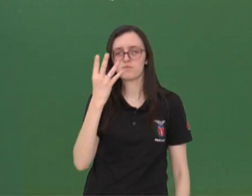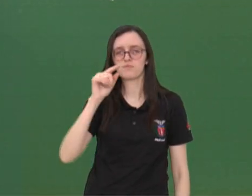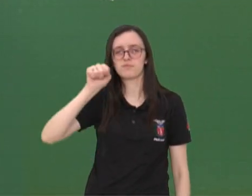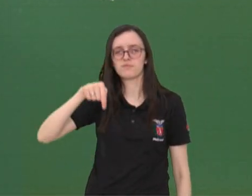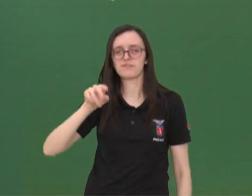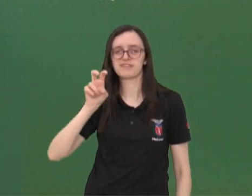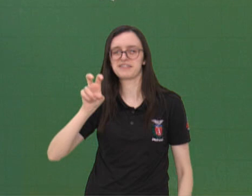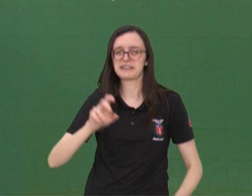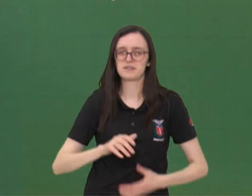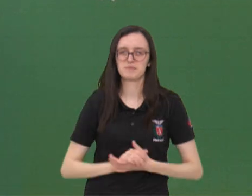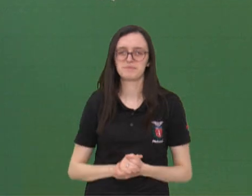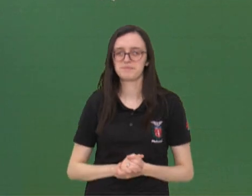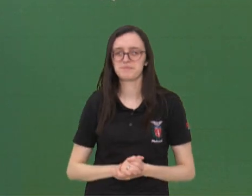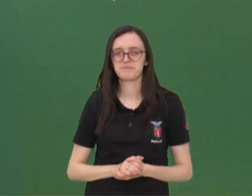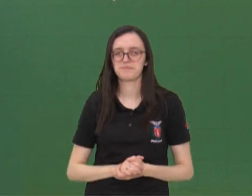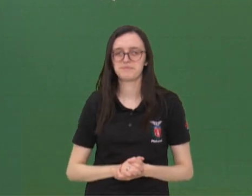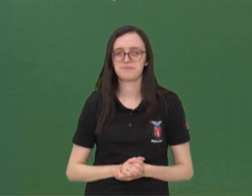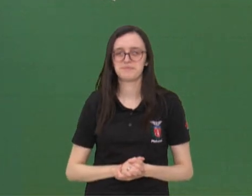4,5.